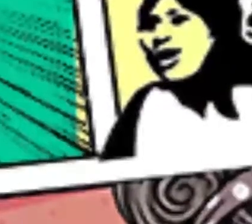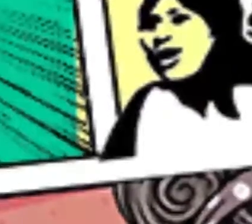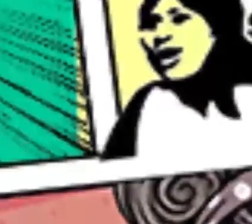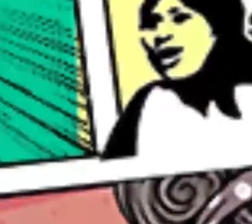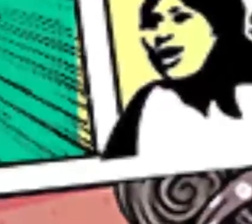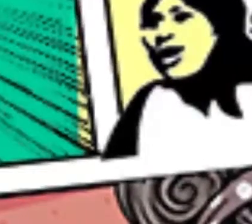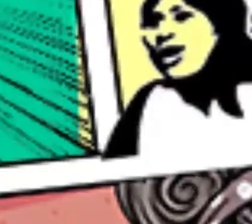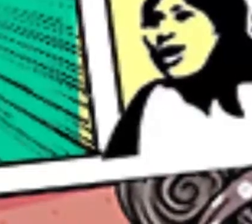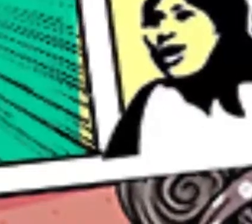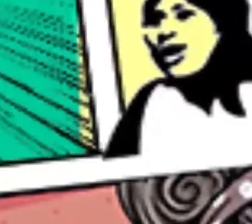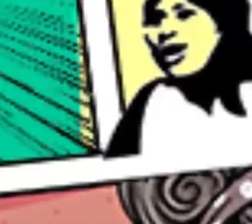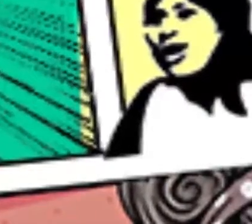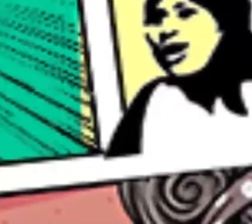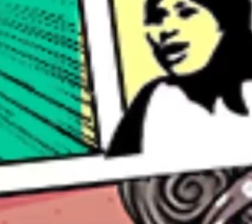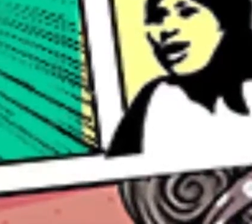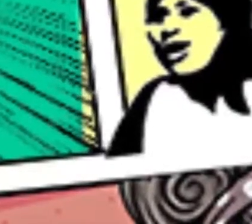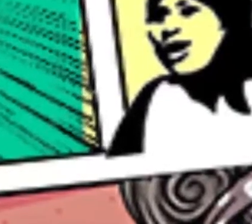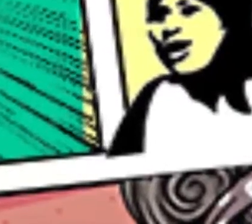toda mulher.